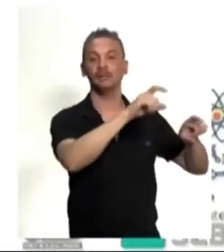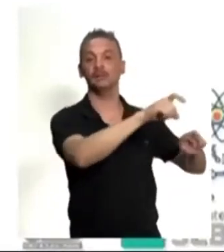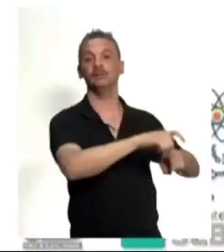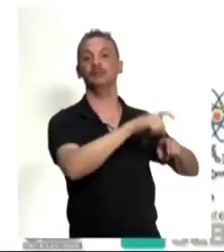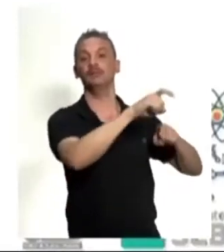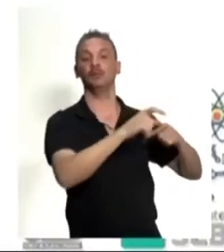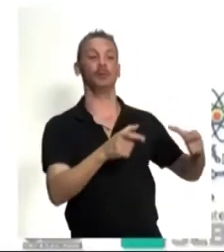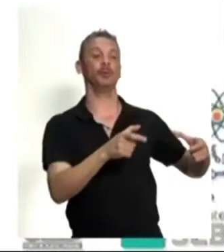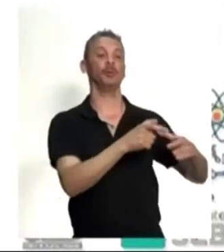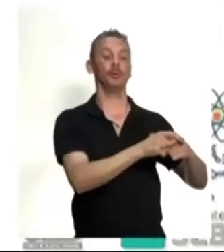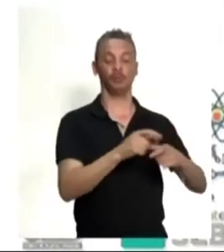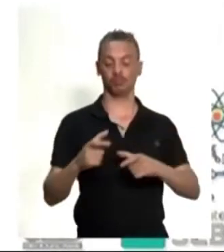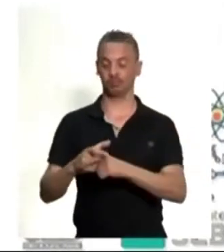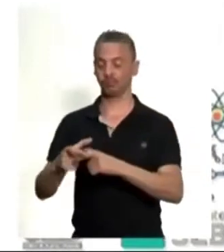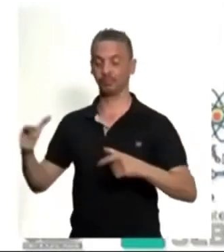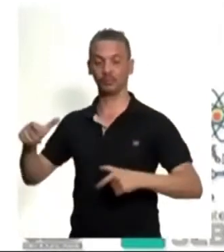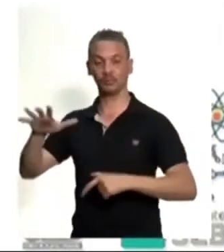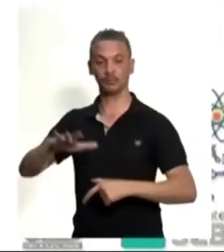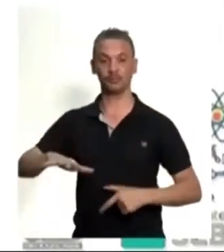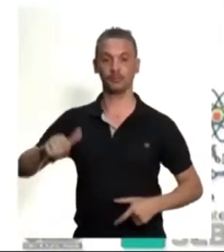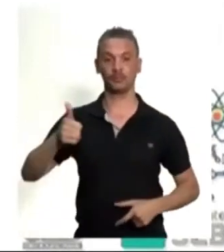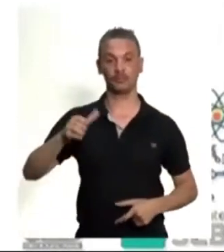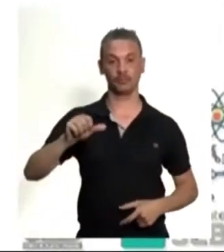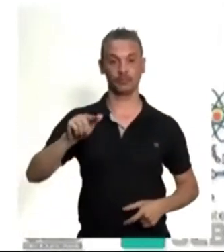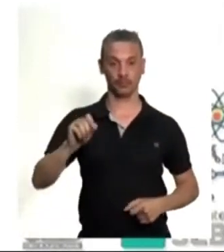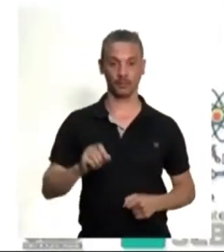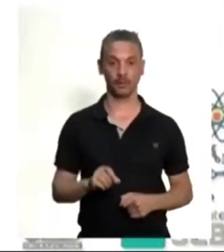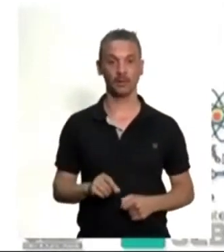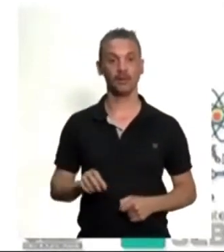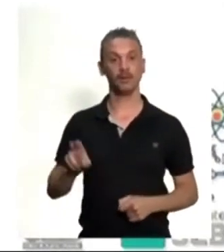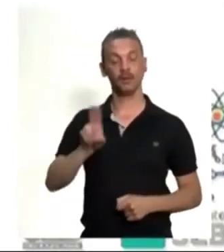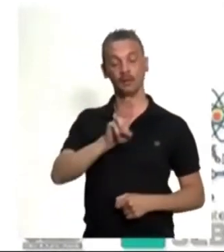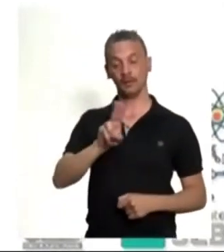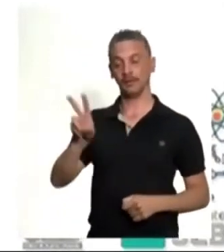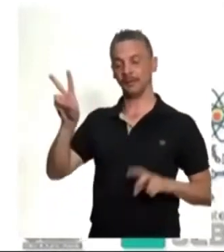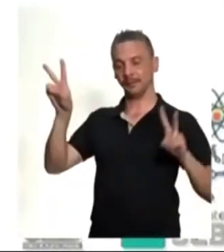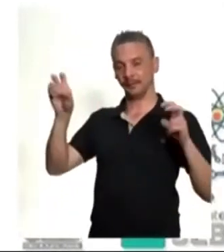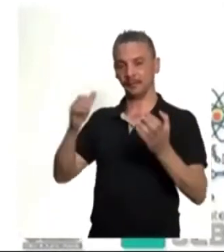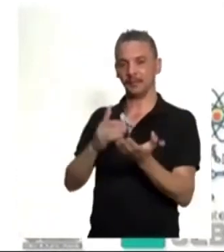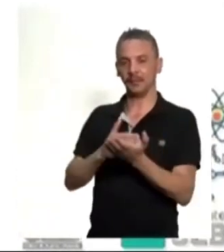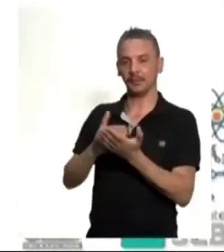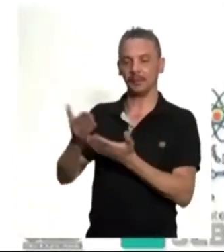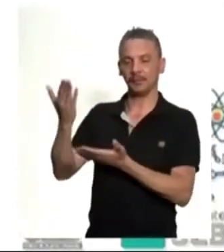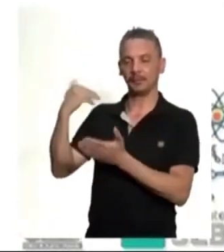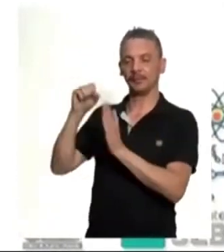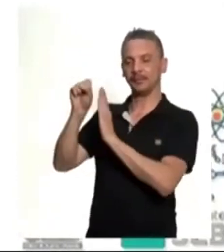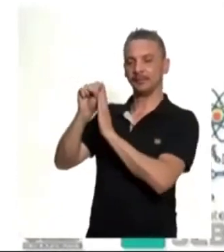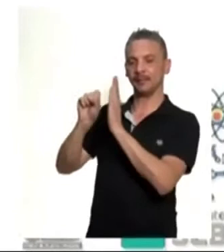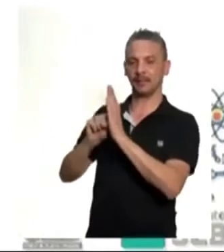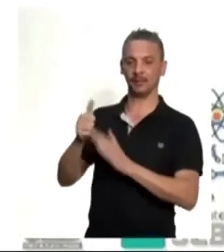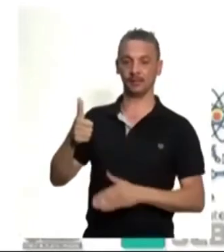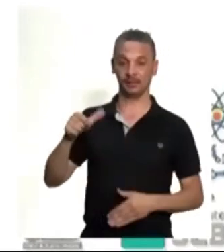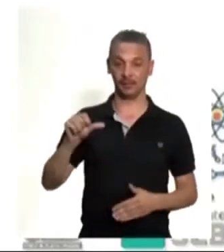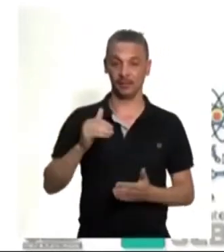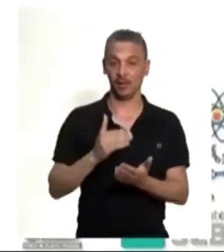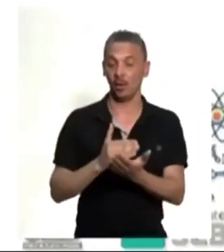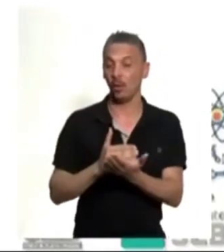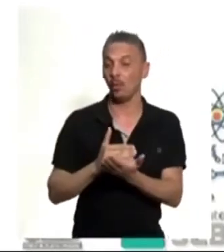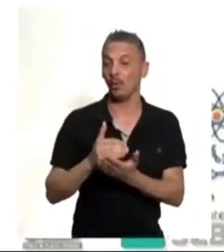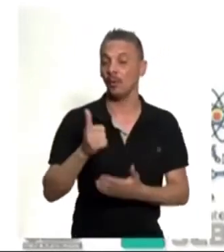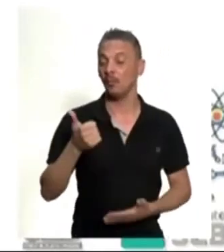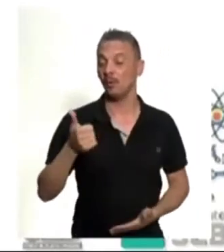zona rural. Esse fenômeno já havia se iniciado lá no século XIX, mas a partir